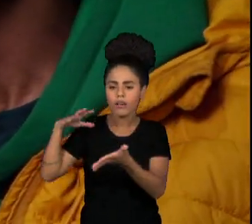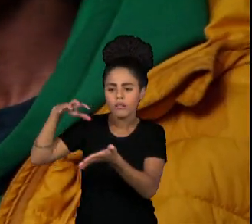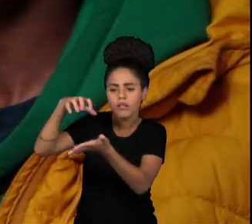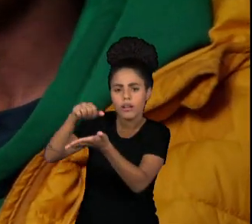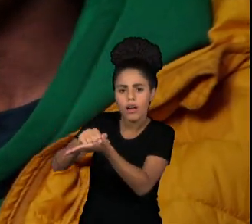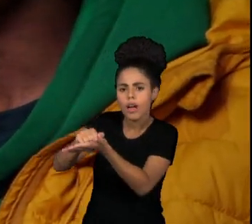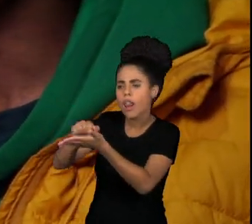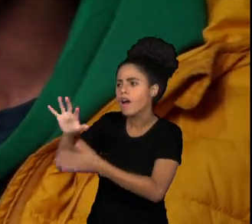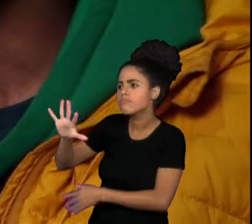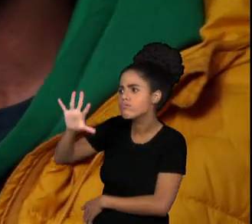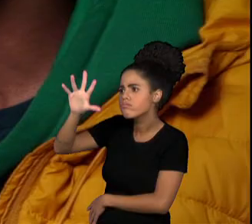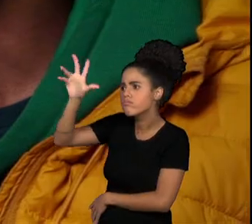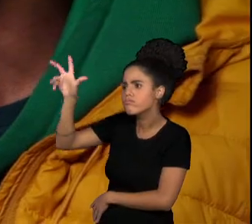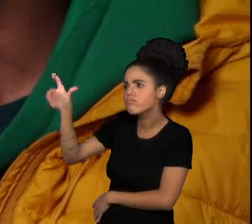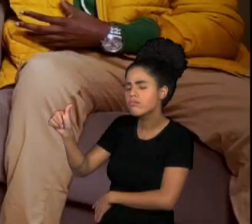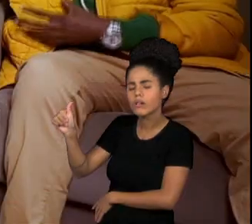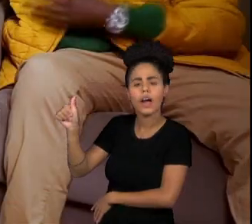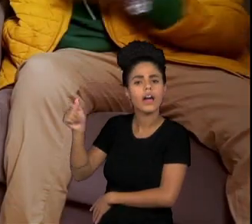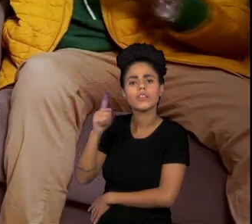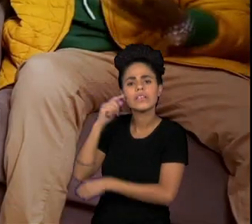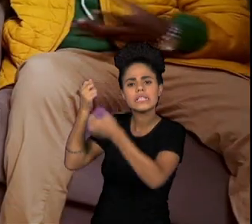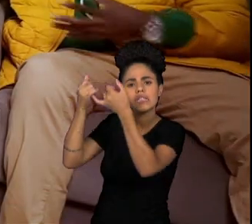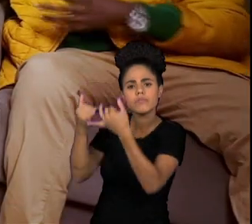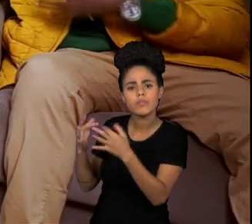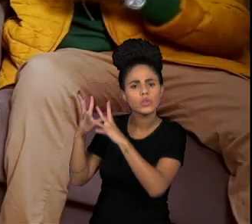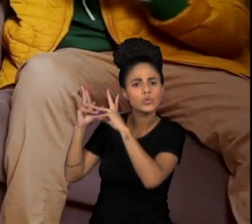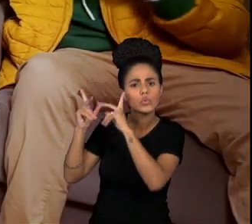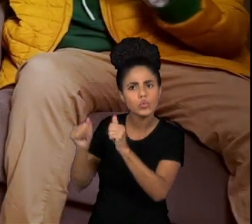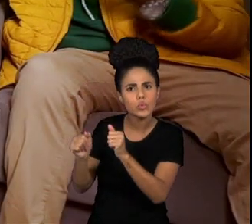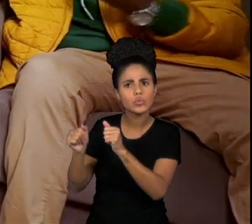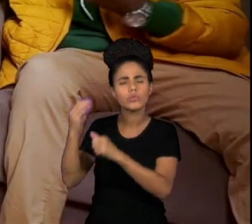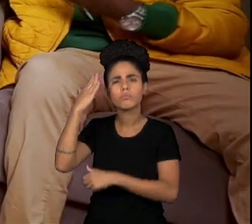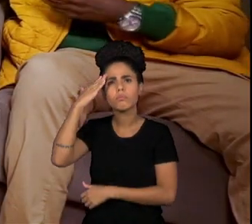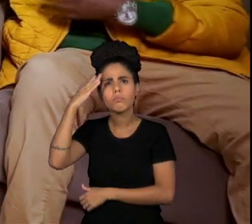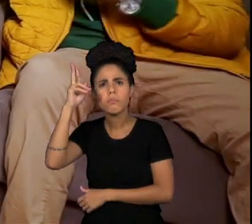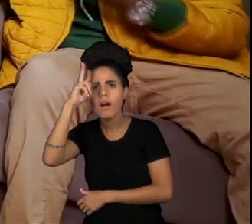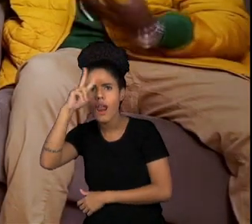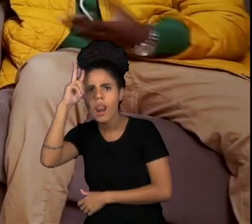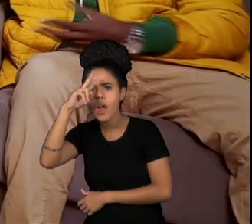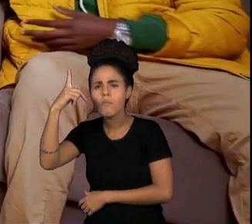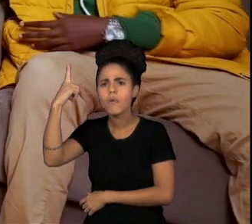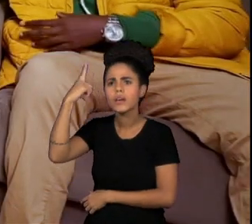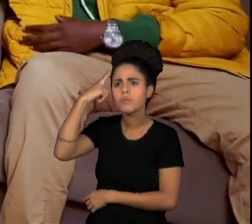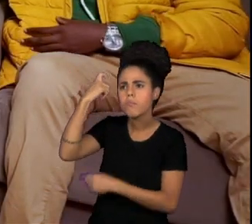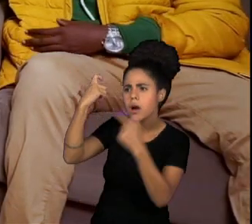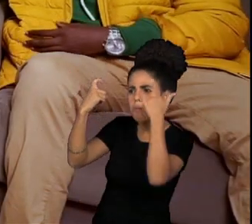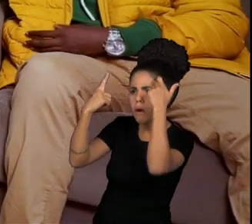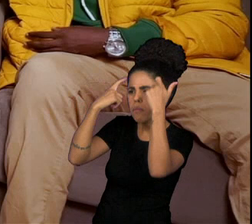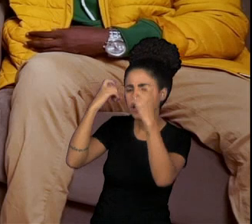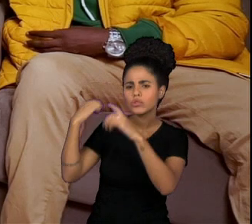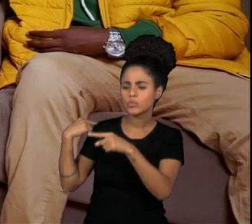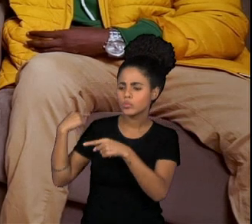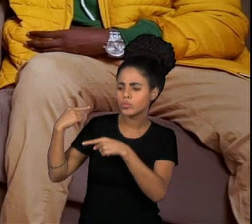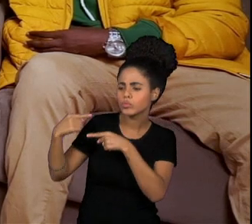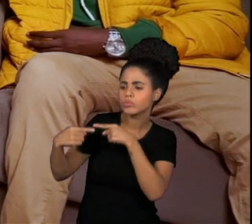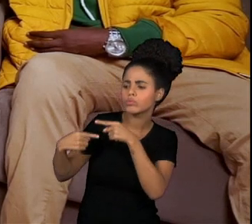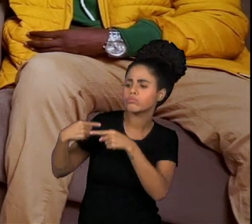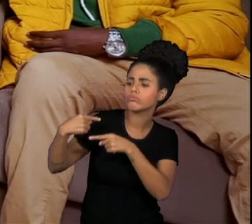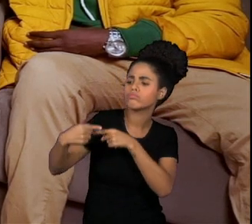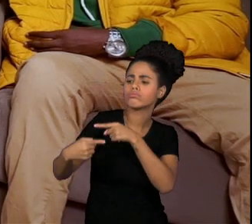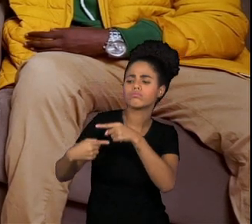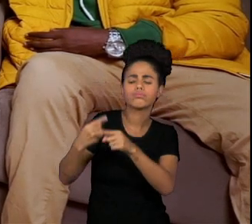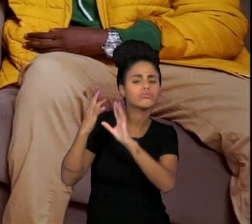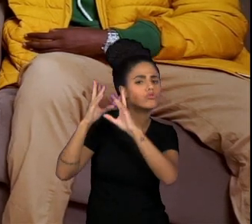africano com muita nostalgia, com aquela cultura tribal. Um olhar na ancestralidade, sempre.